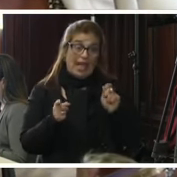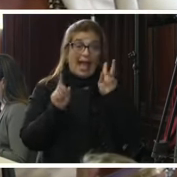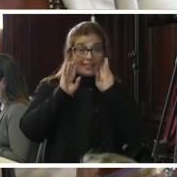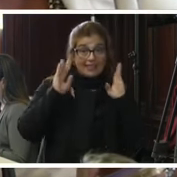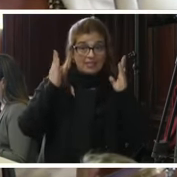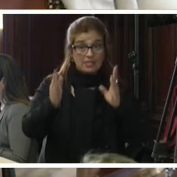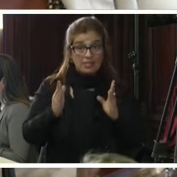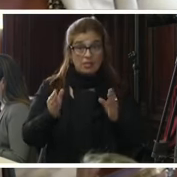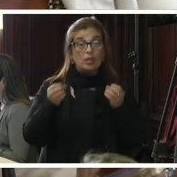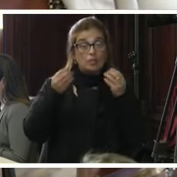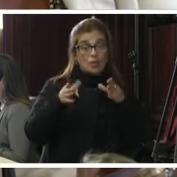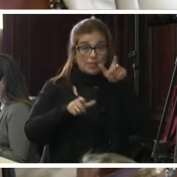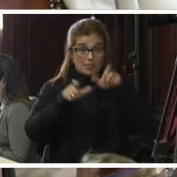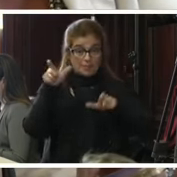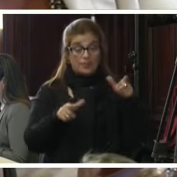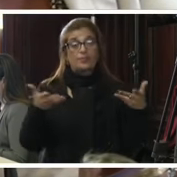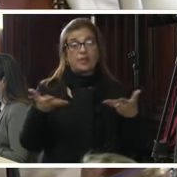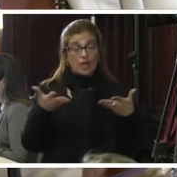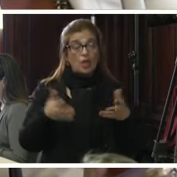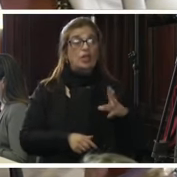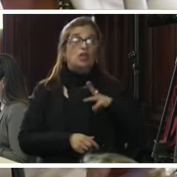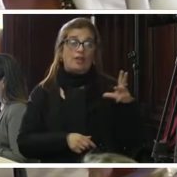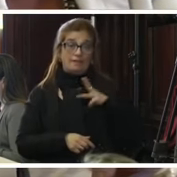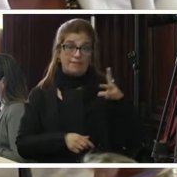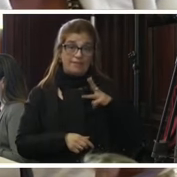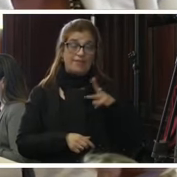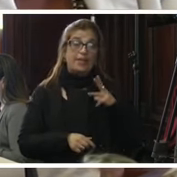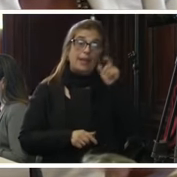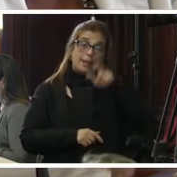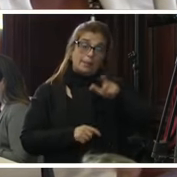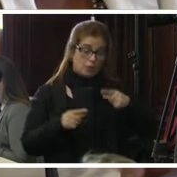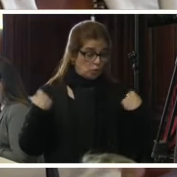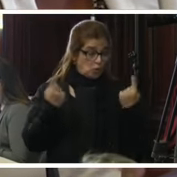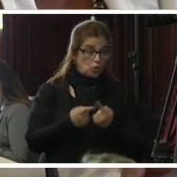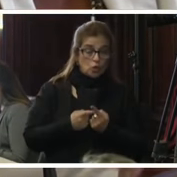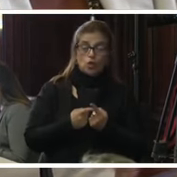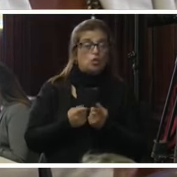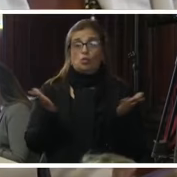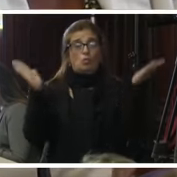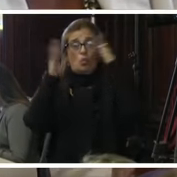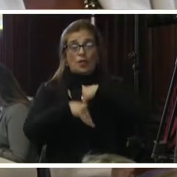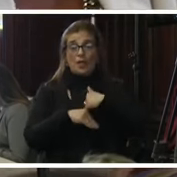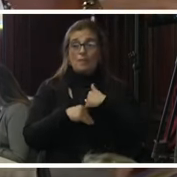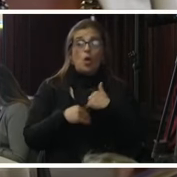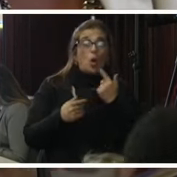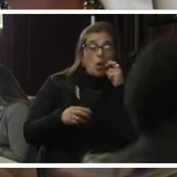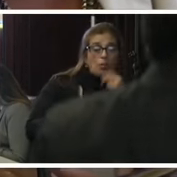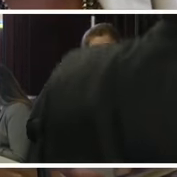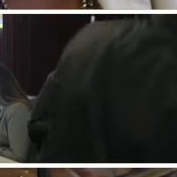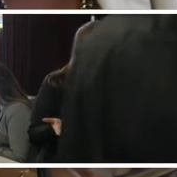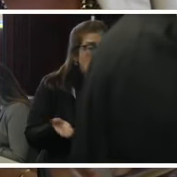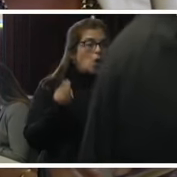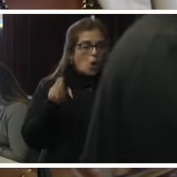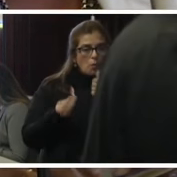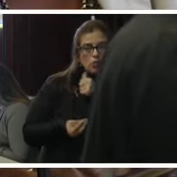demais organizações aqui peticionárias. Todavia, a jurisdição interna tem sido incapaz de entregar soluções